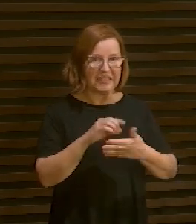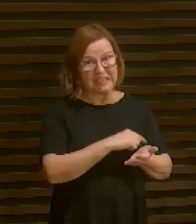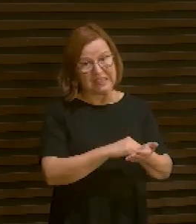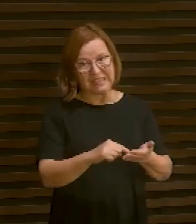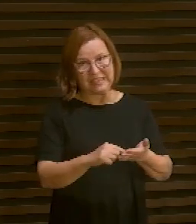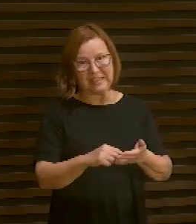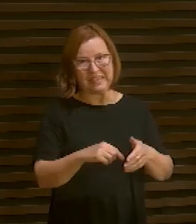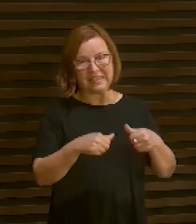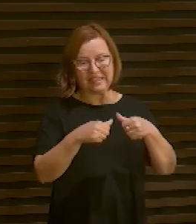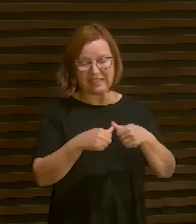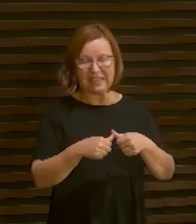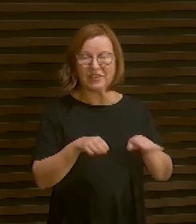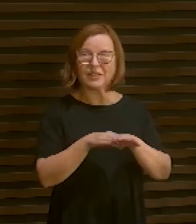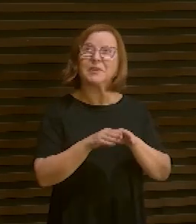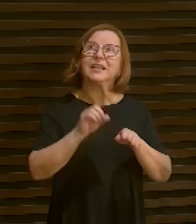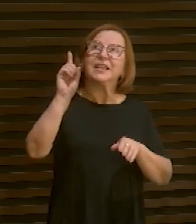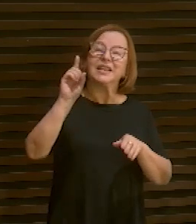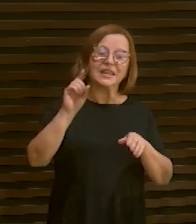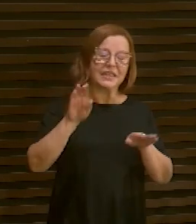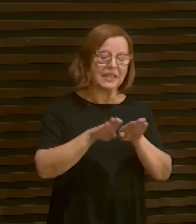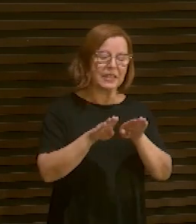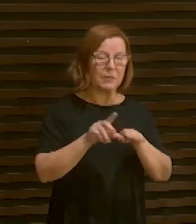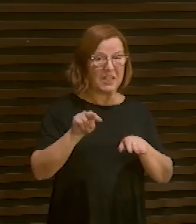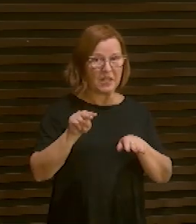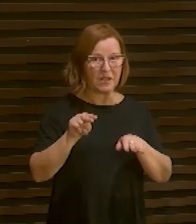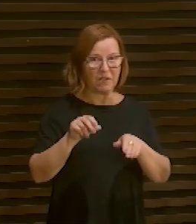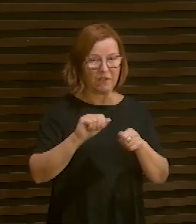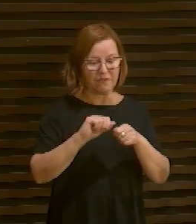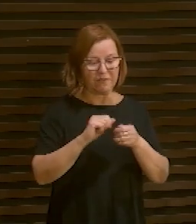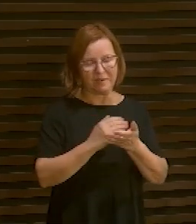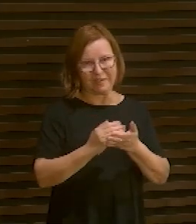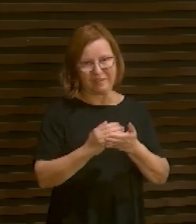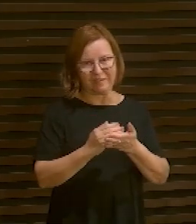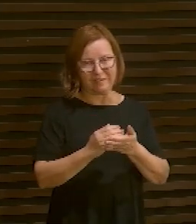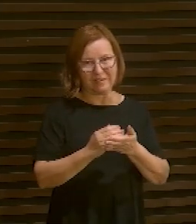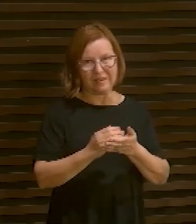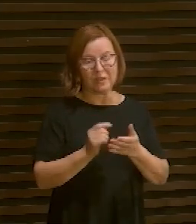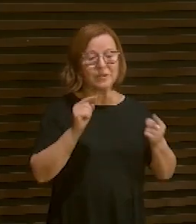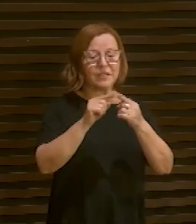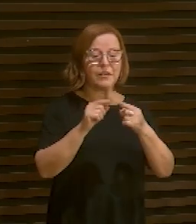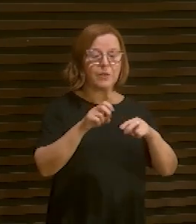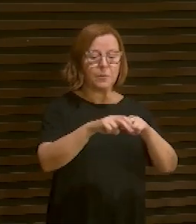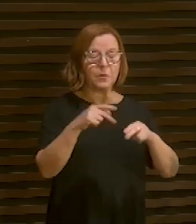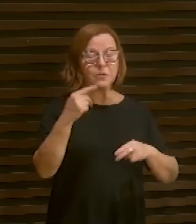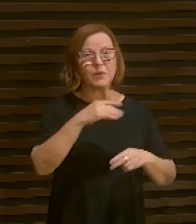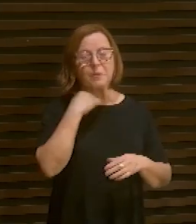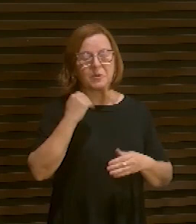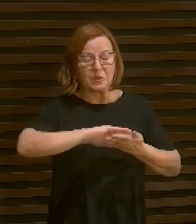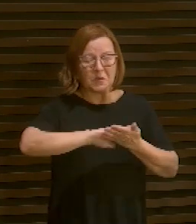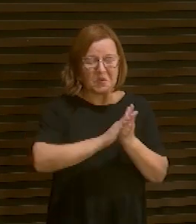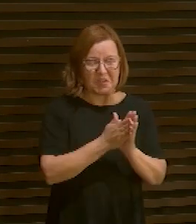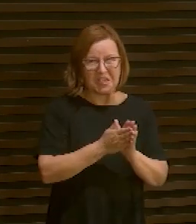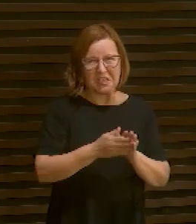destes também ele igualmente participou, para que por sua morte destruísse aquele que tem